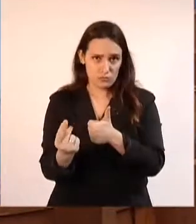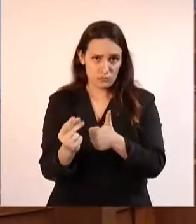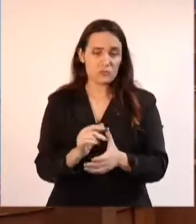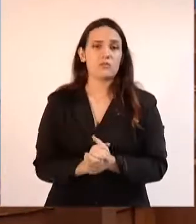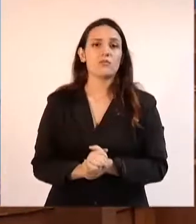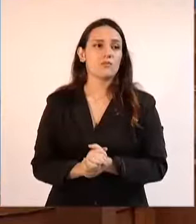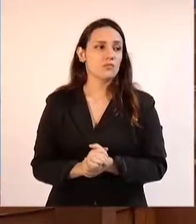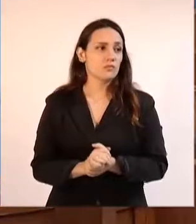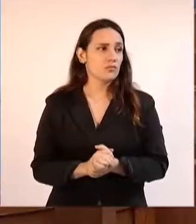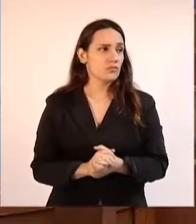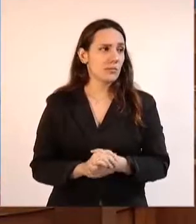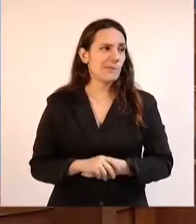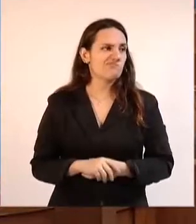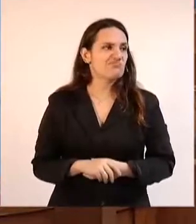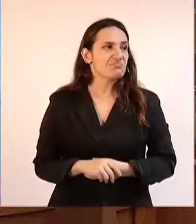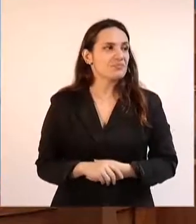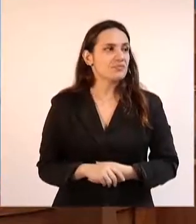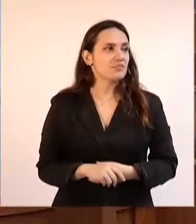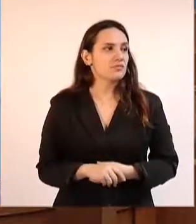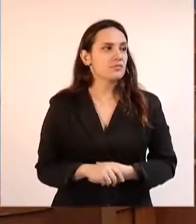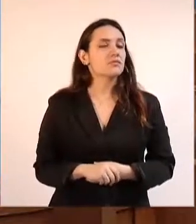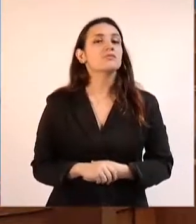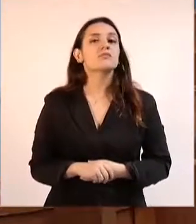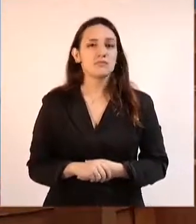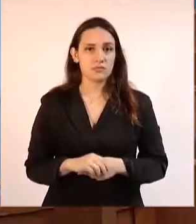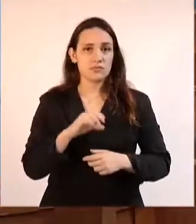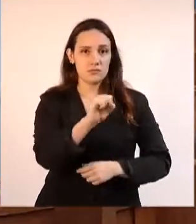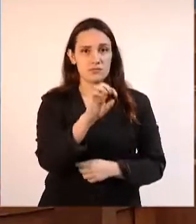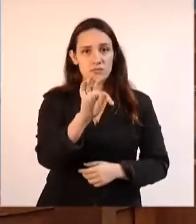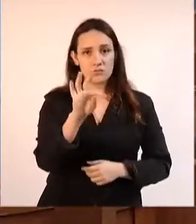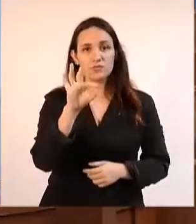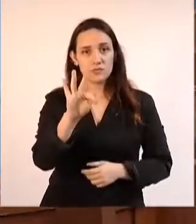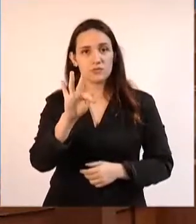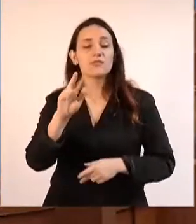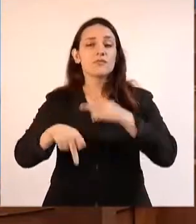mais. A jurisprudência do Supremo Tribunal Federal